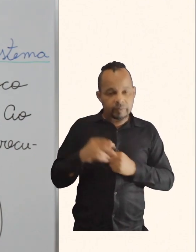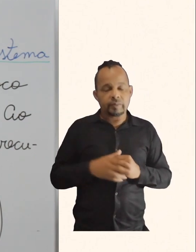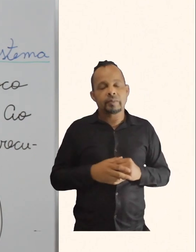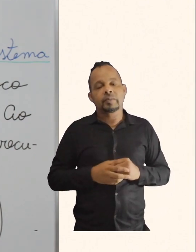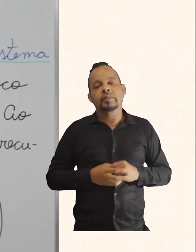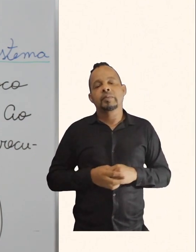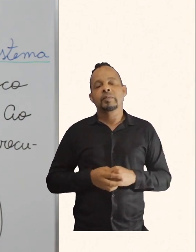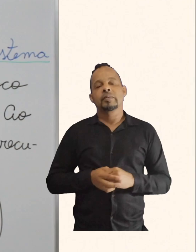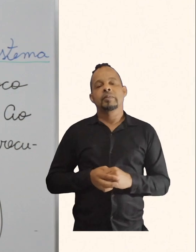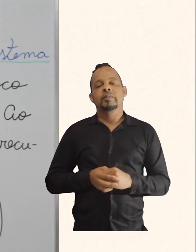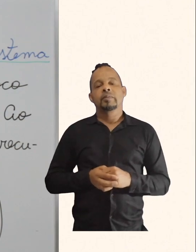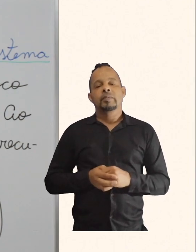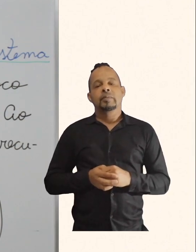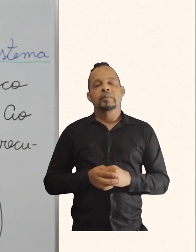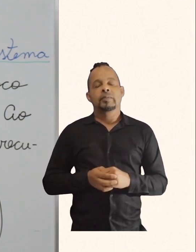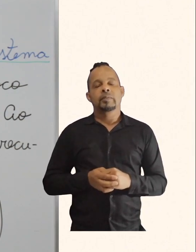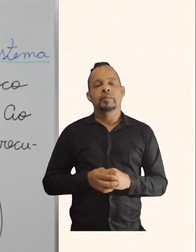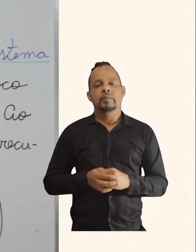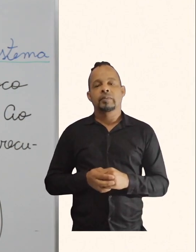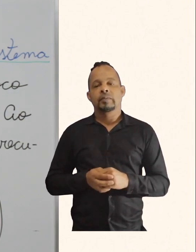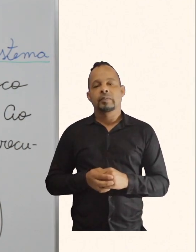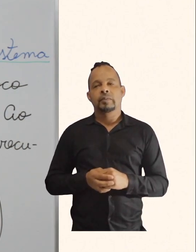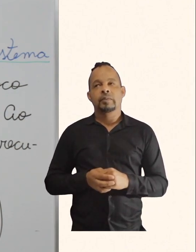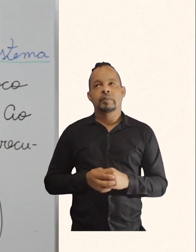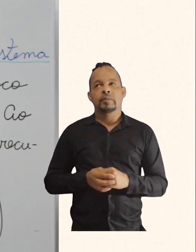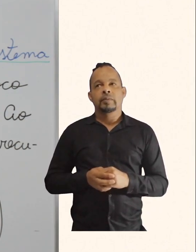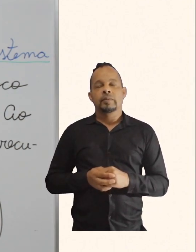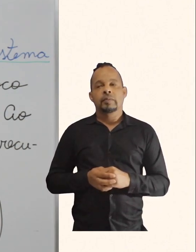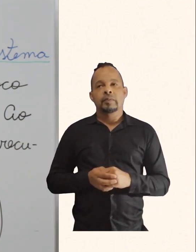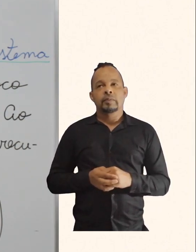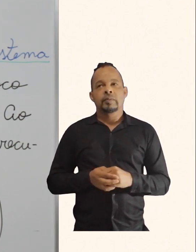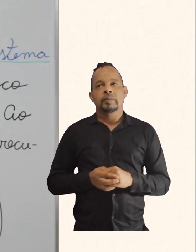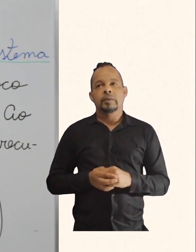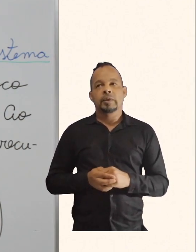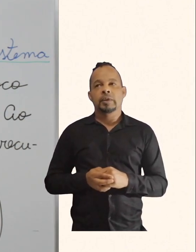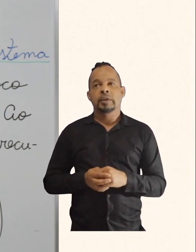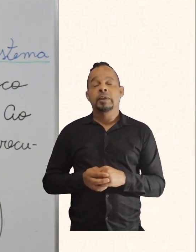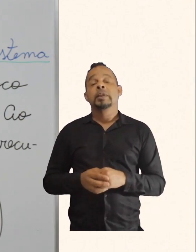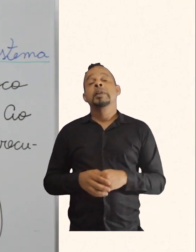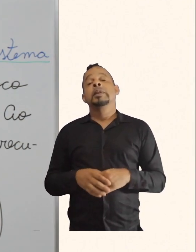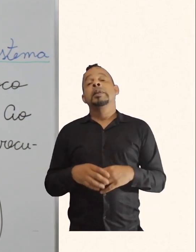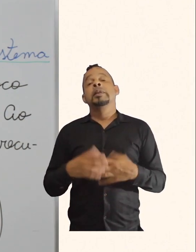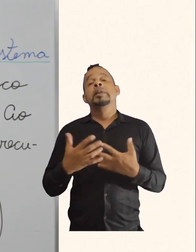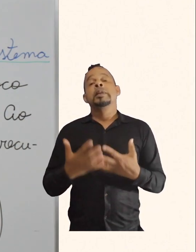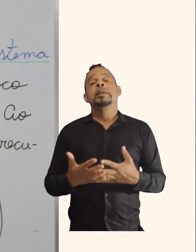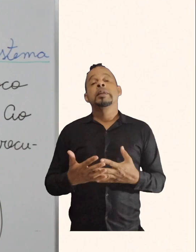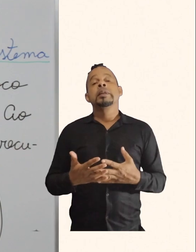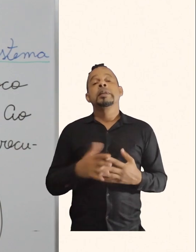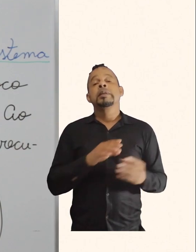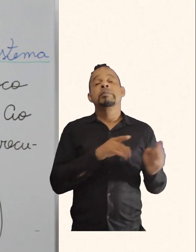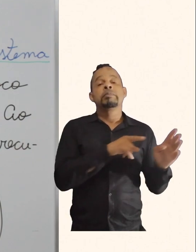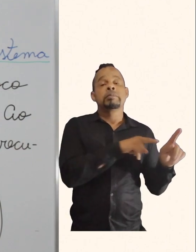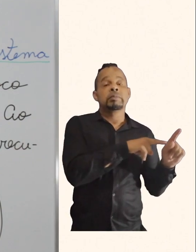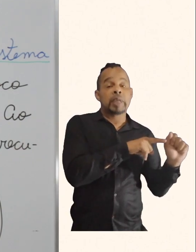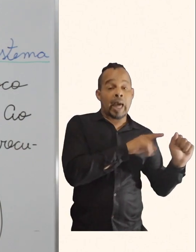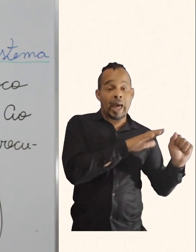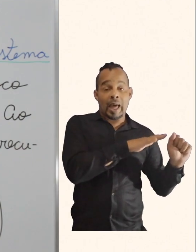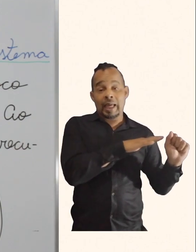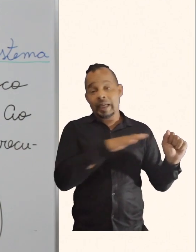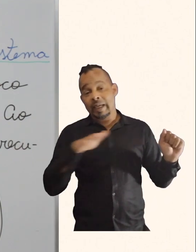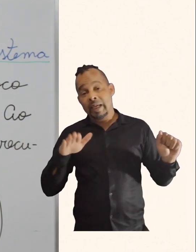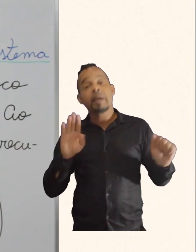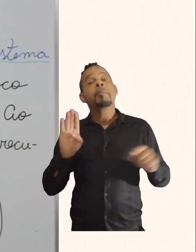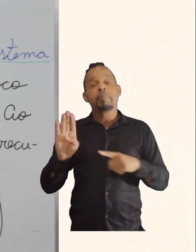esta letra para representar energia potencial. Muito bem. Vamos para um estado B, e